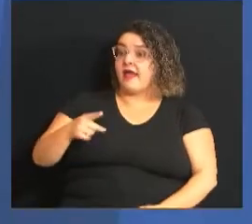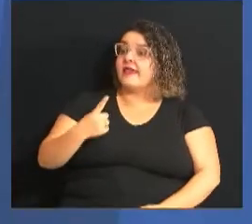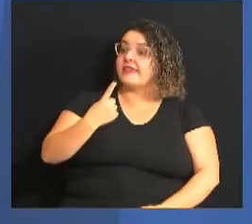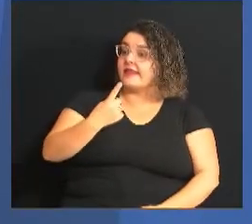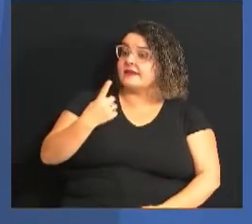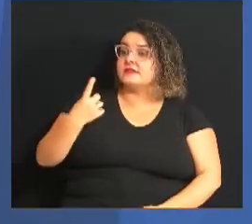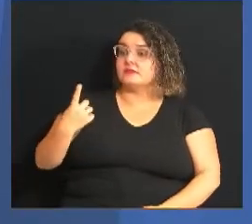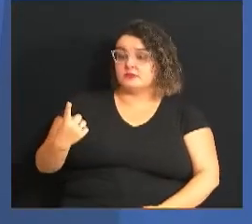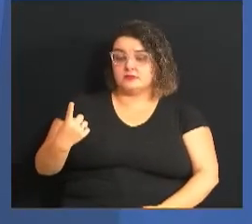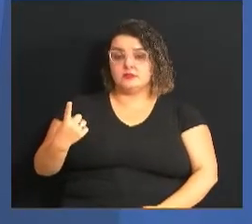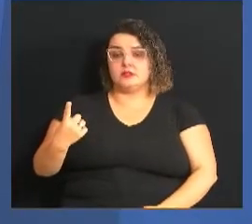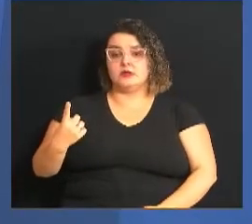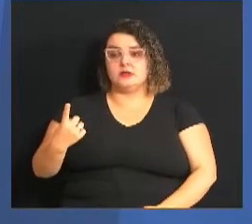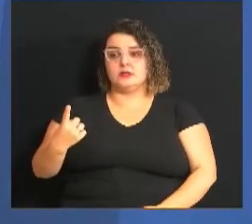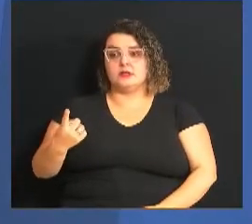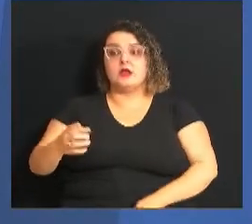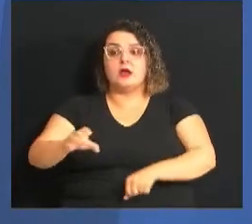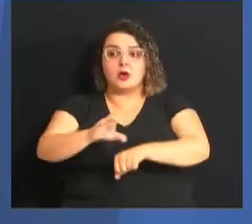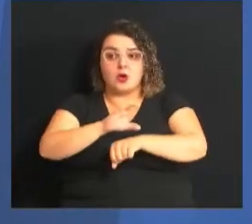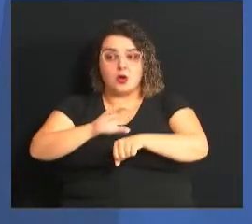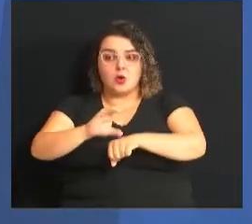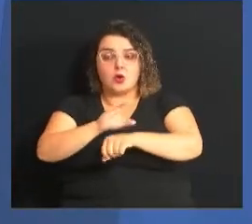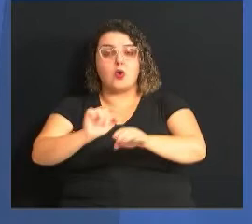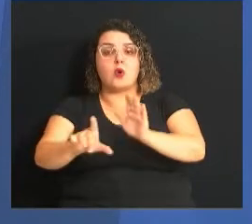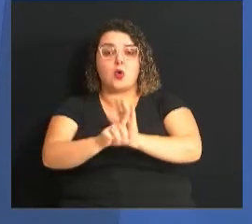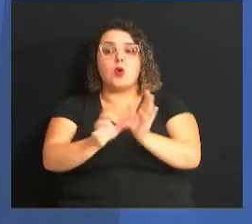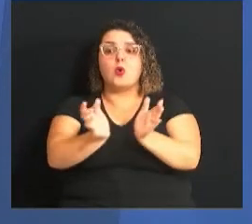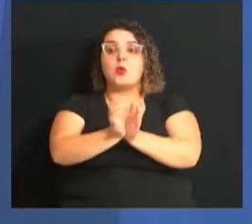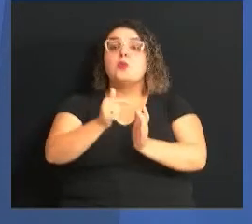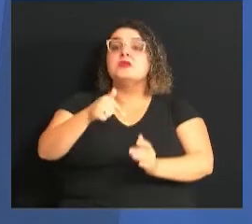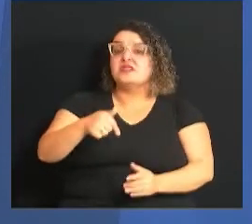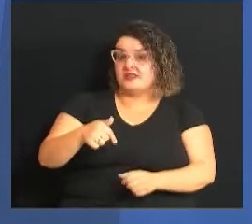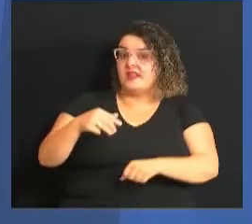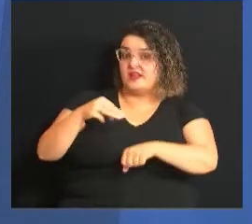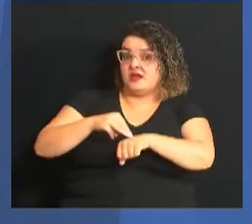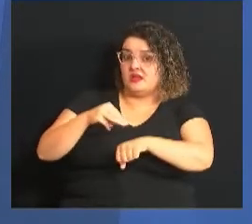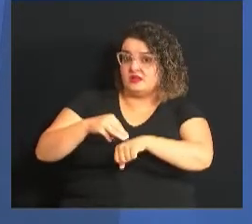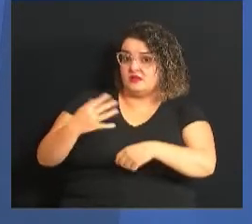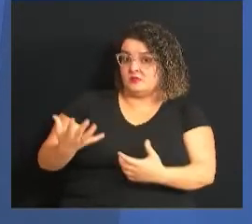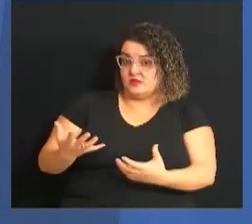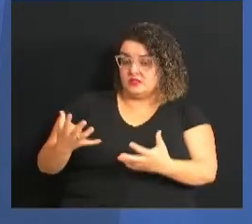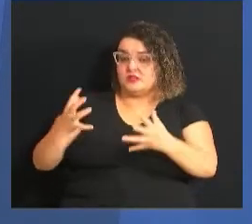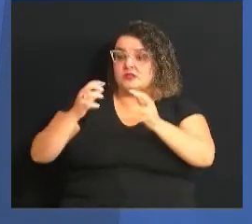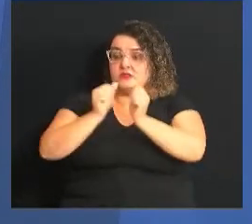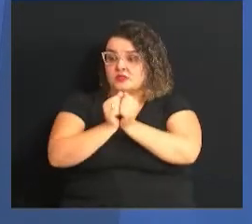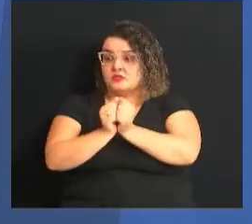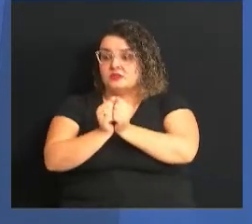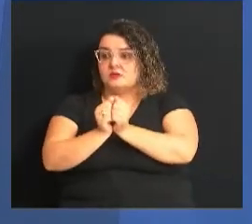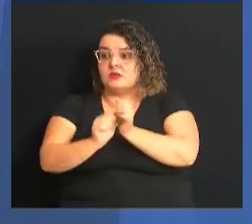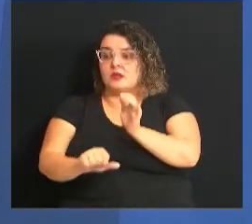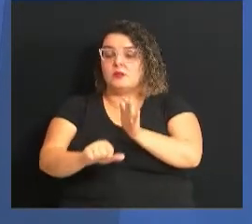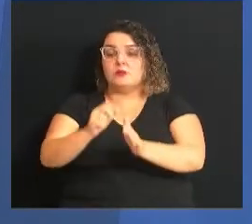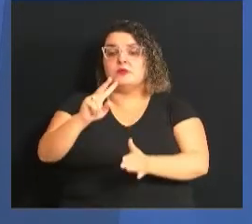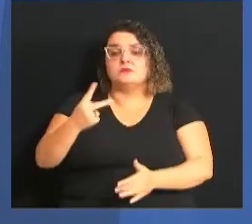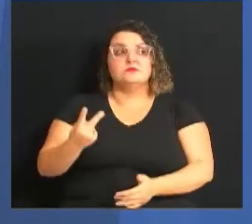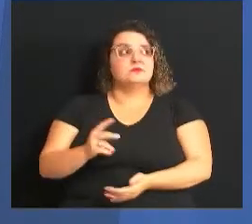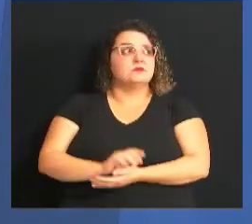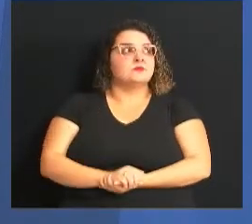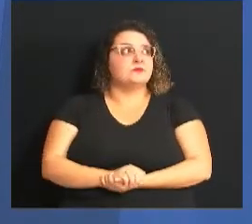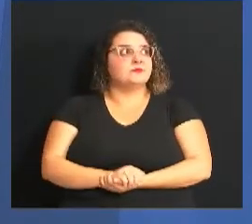reunião desta comissão, que tem 7 vereadores como membros e que se reuniu pela primeira vez após o